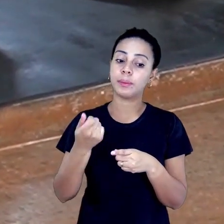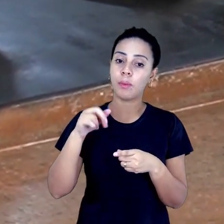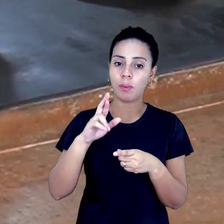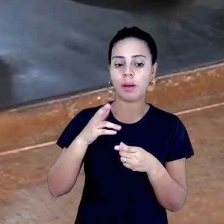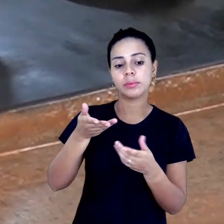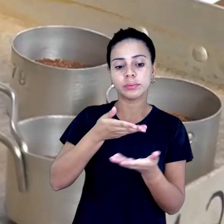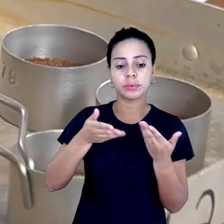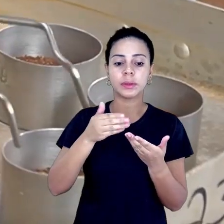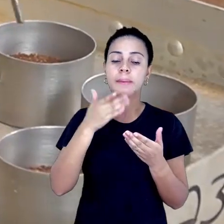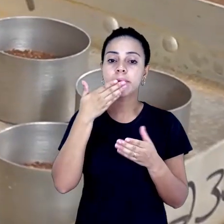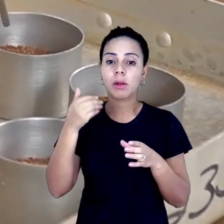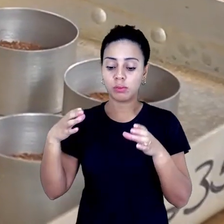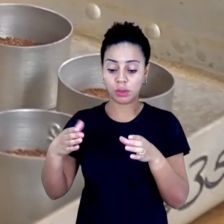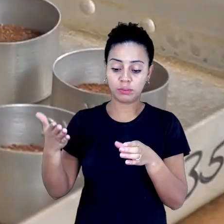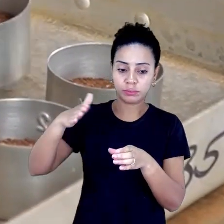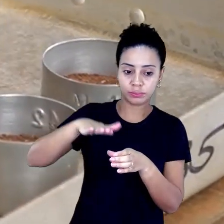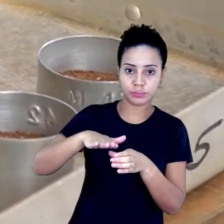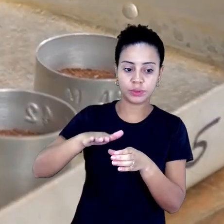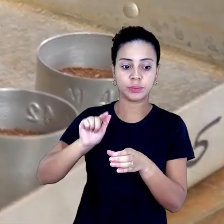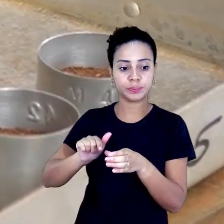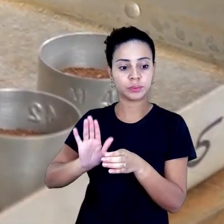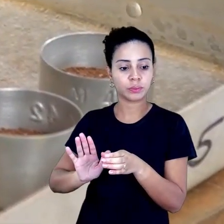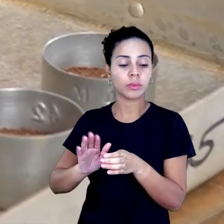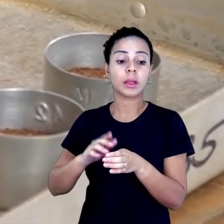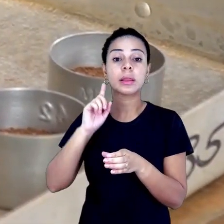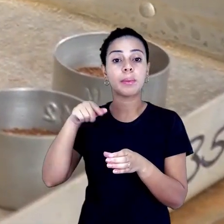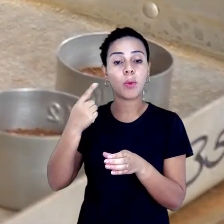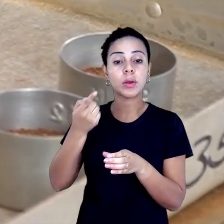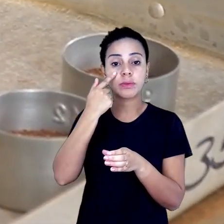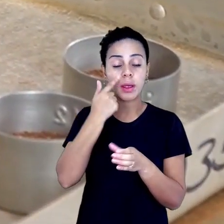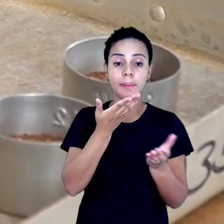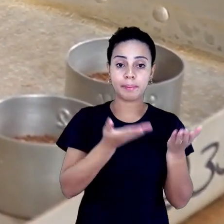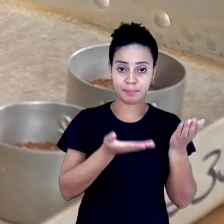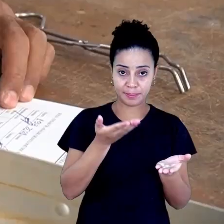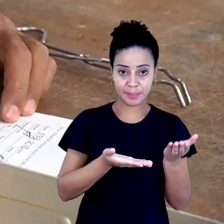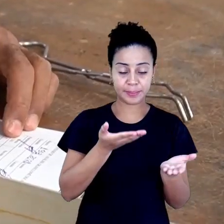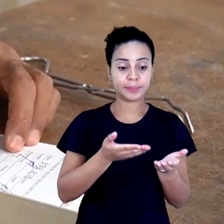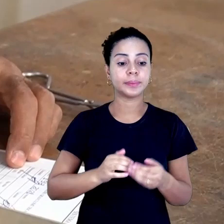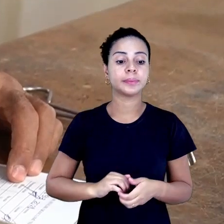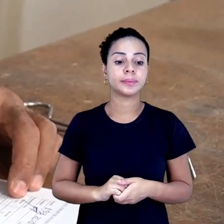com o meio. Quando as cápsulas estiverem em temperatura ambiente, pesar as cápsulas.